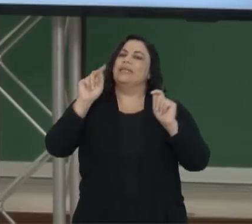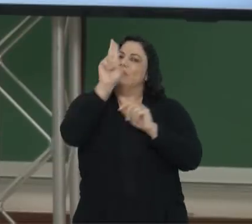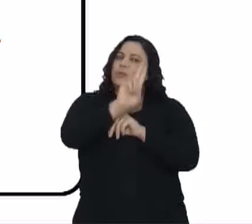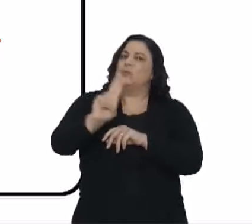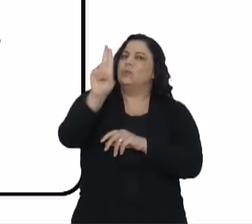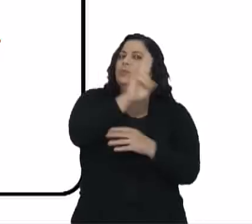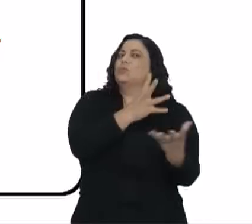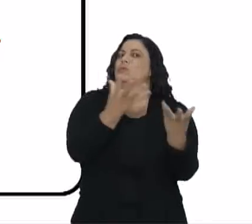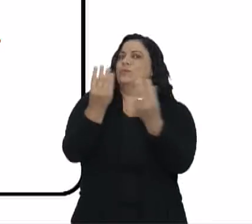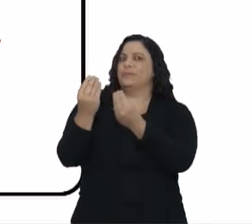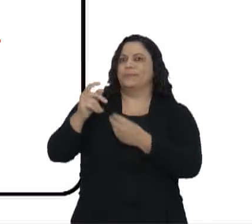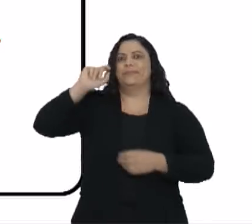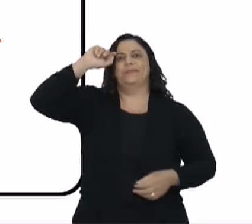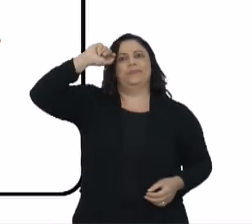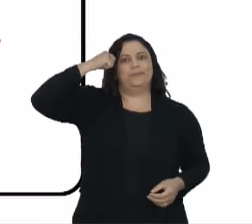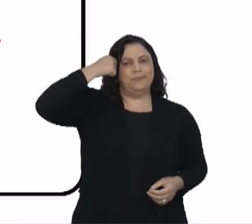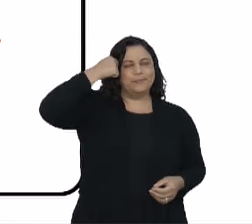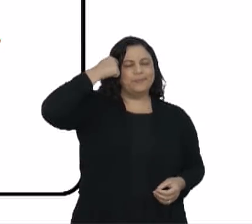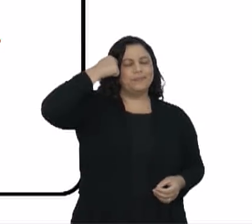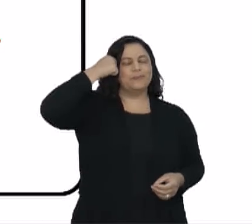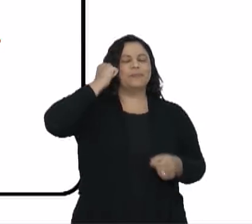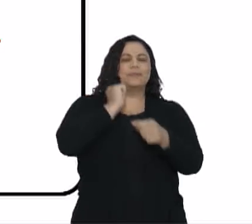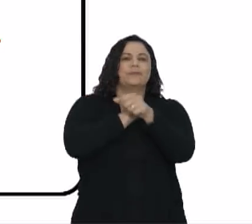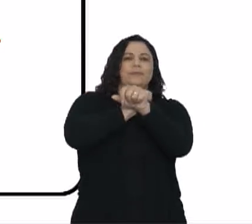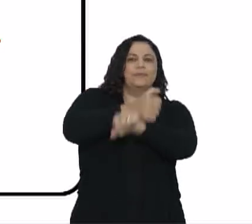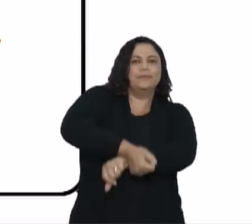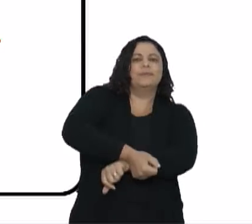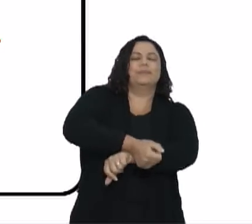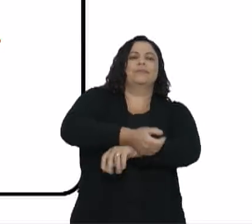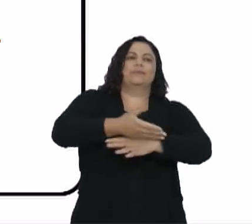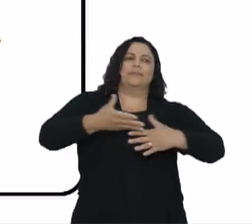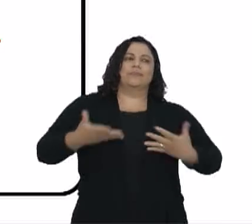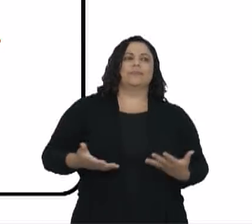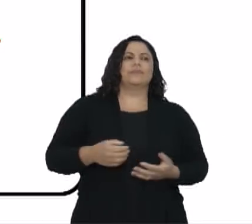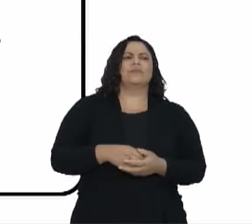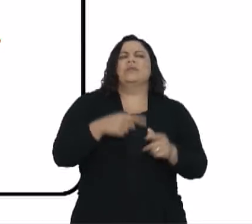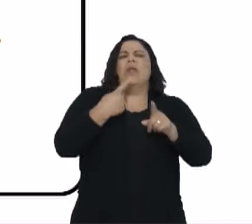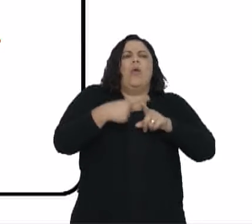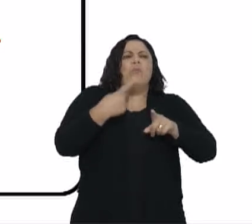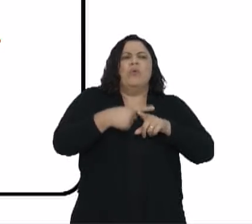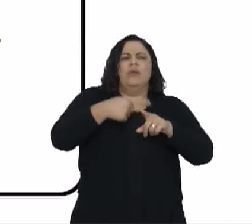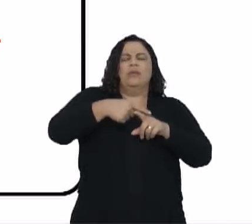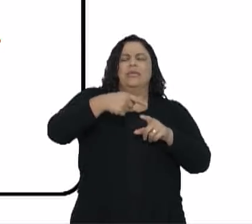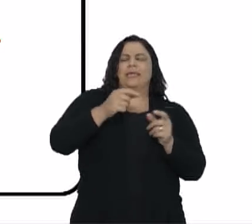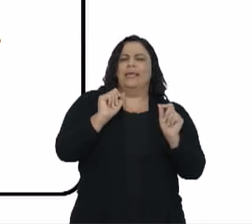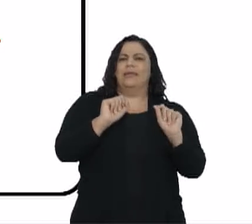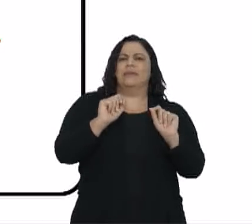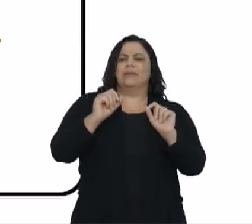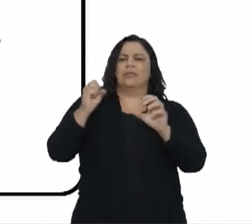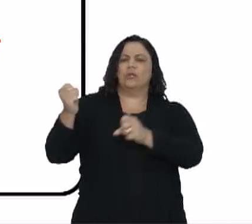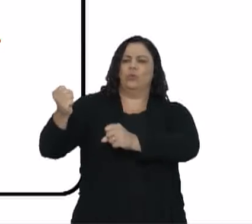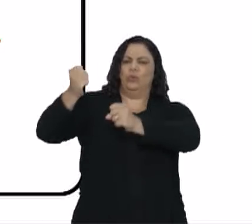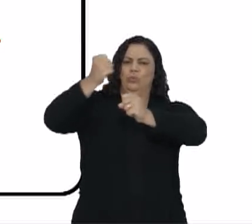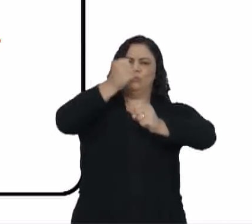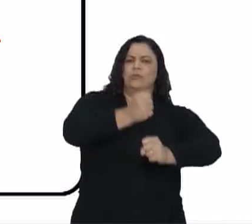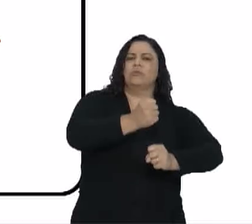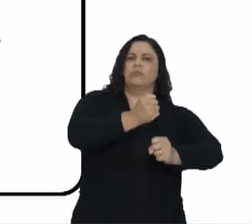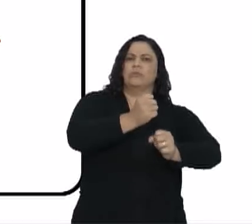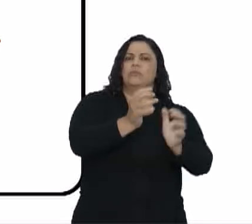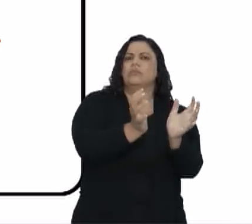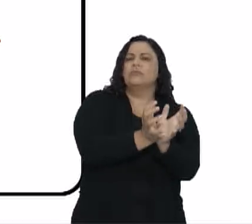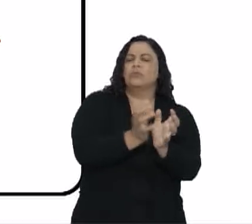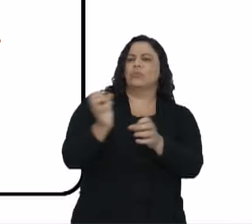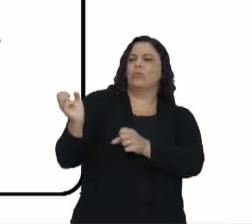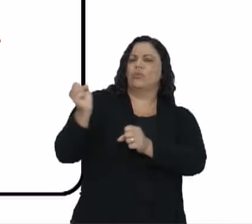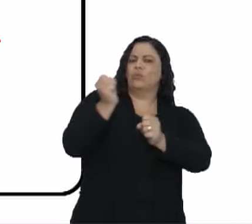E por que os quilombos eram importantes para os povos africanos? Porque lá naquelas áreas eles podiam voltar a ser